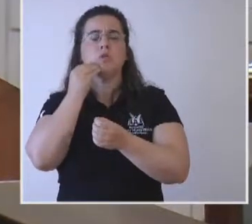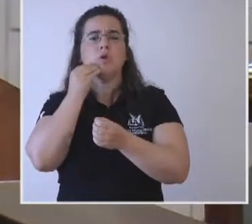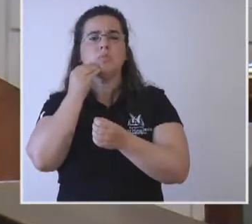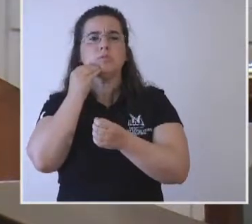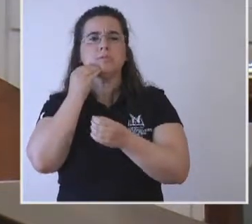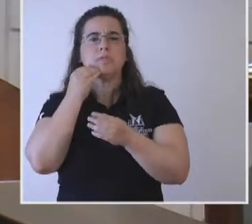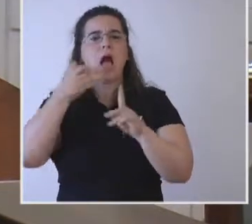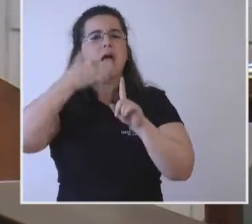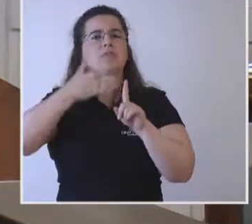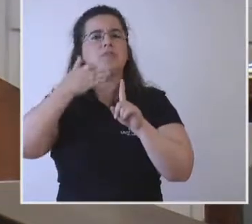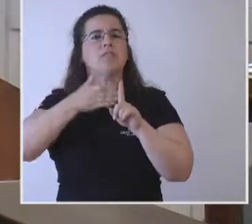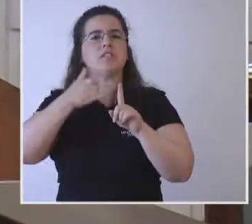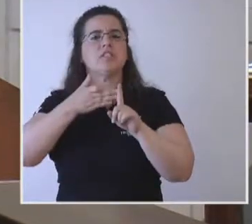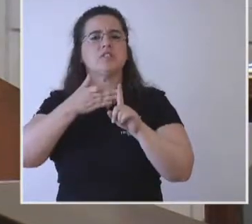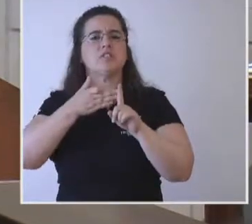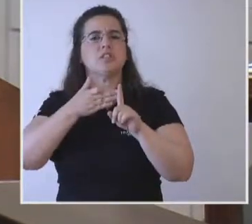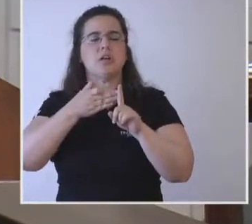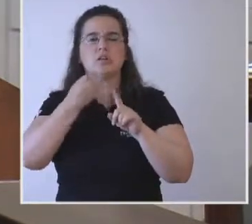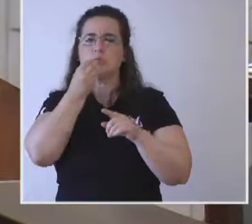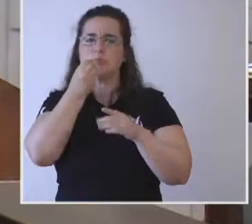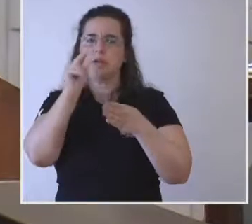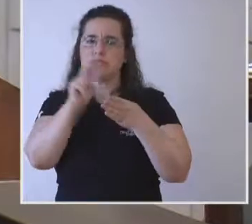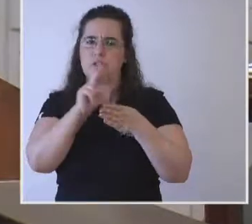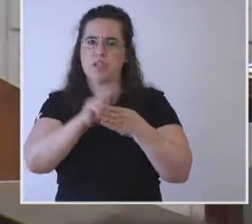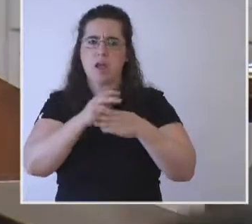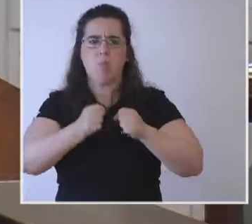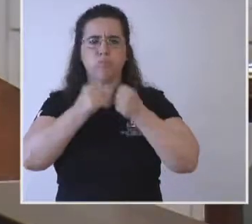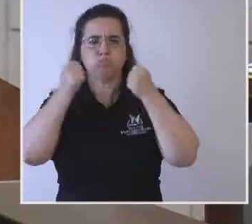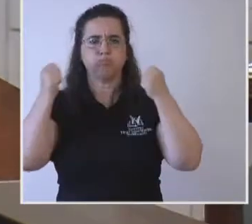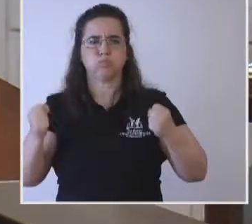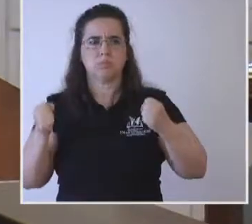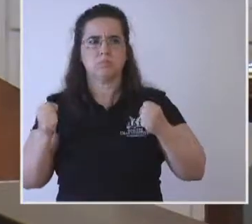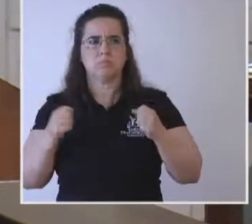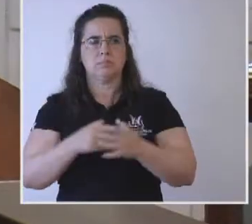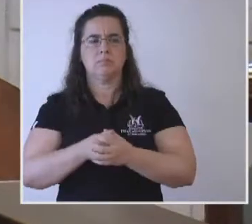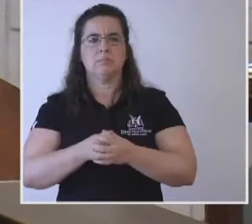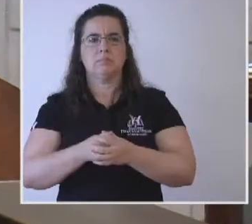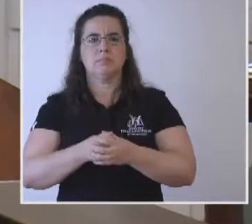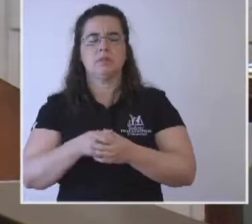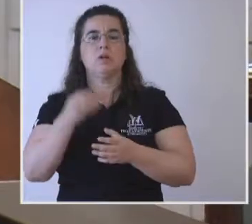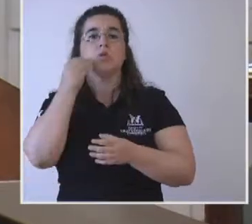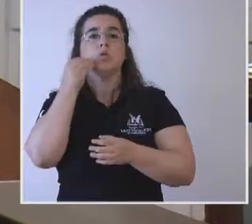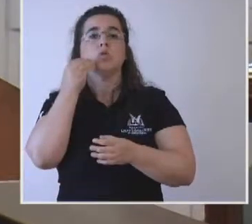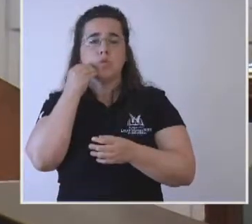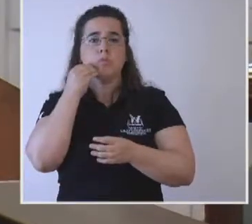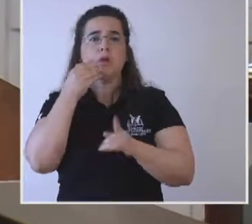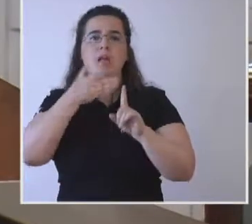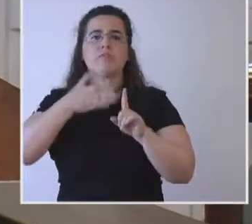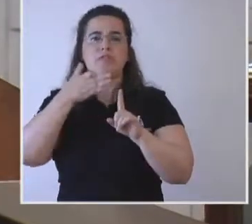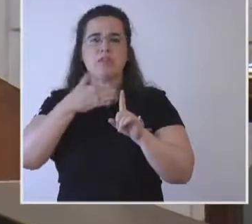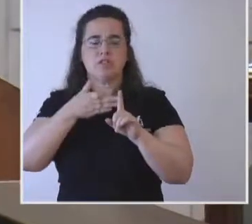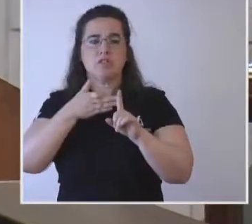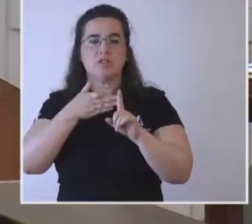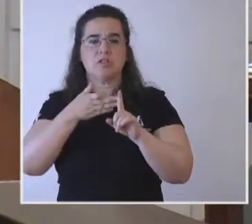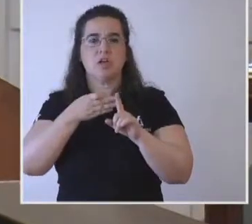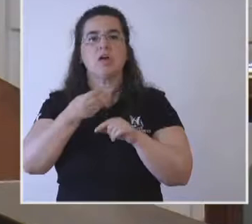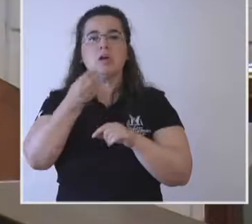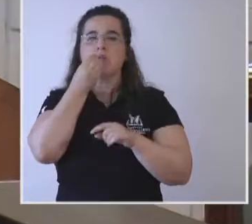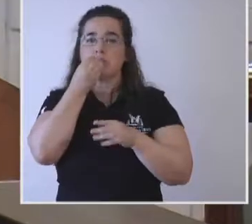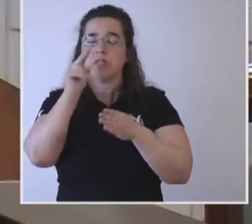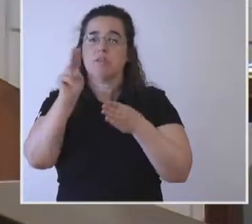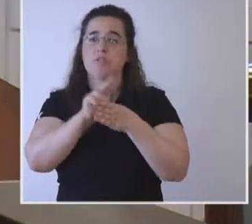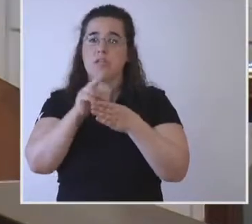vegetarianos obesos? Como é que são os adventistas pesco-vegetarianos obesos? E